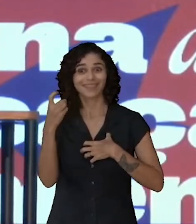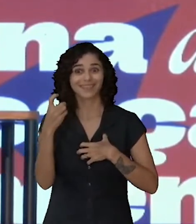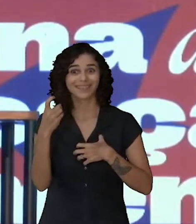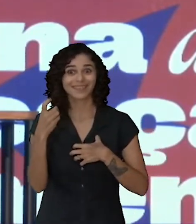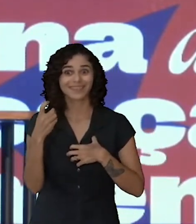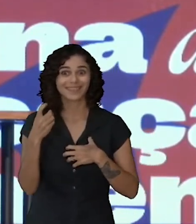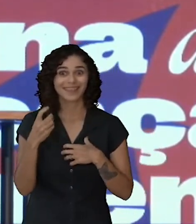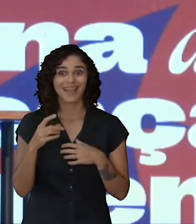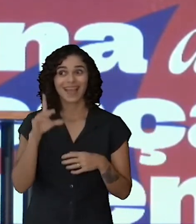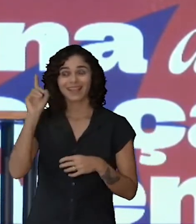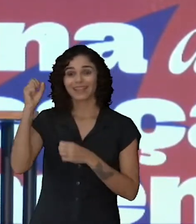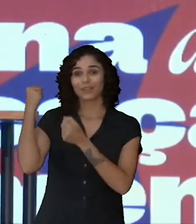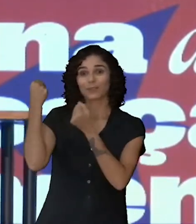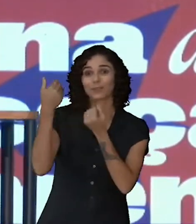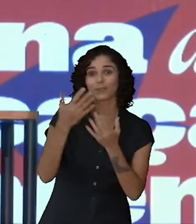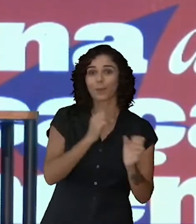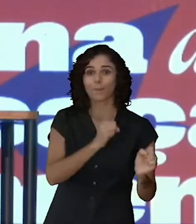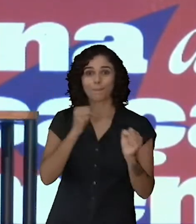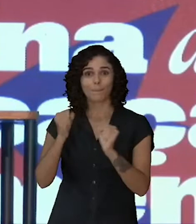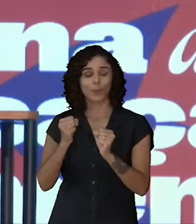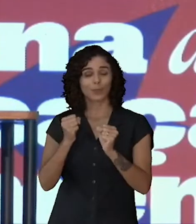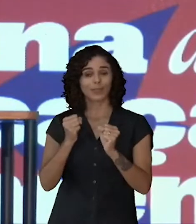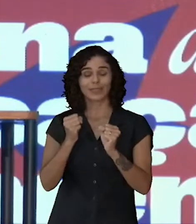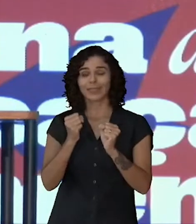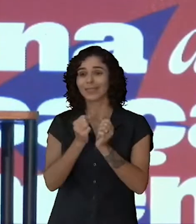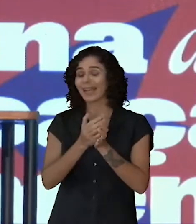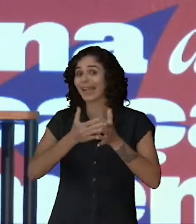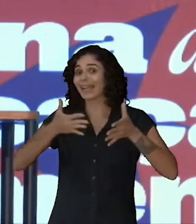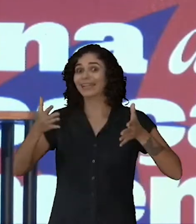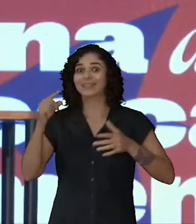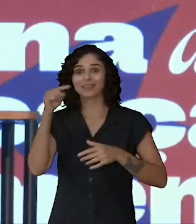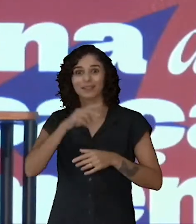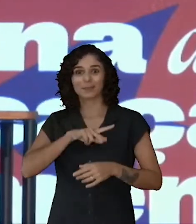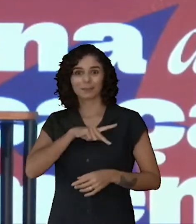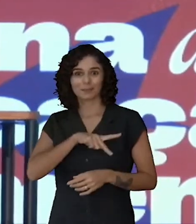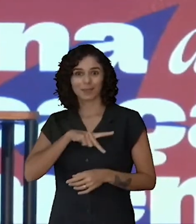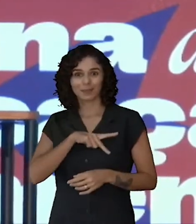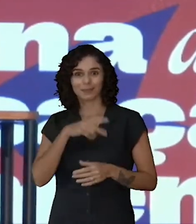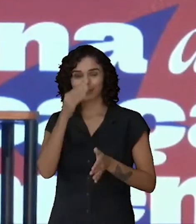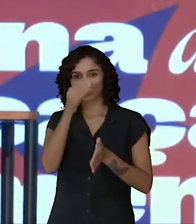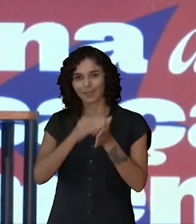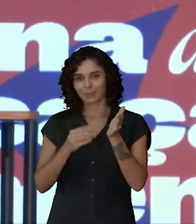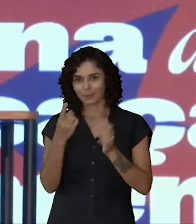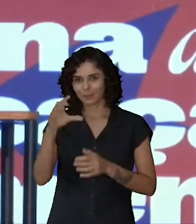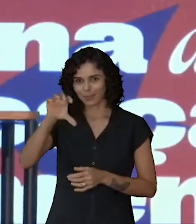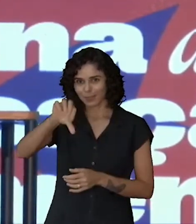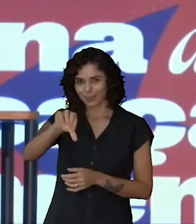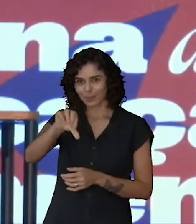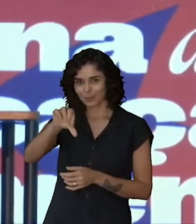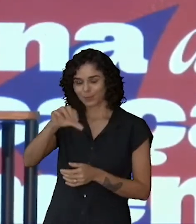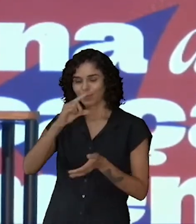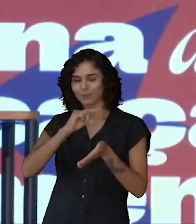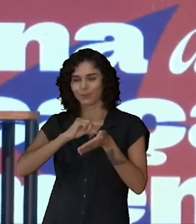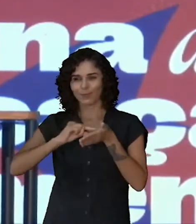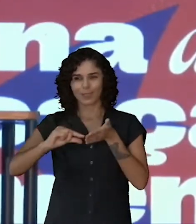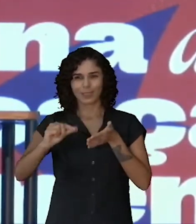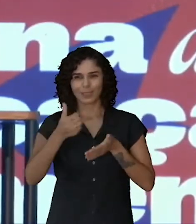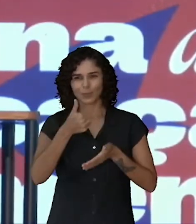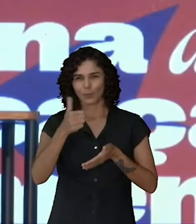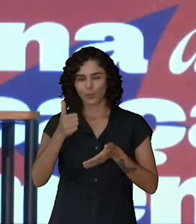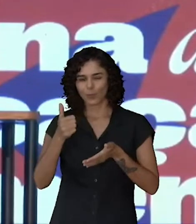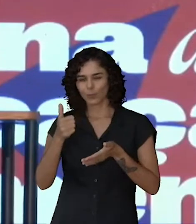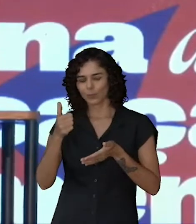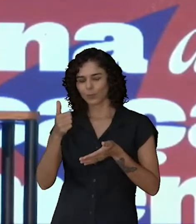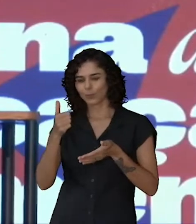que Deus deu um poder tão grande para Paulo. Nós estamos aqui no capítulo 19, versículo 11, deixa eu só